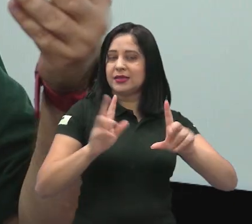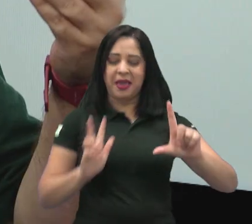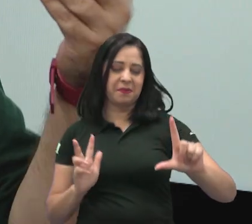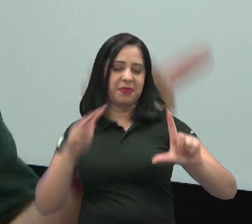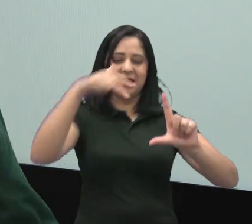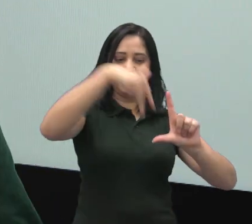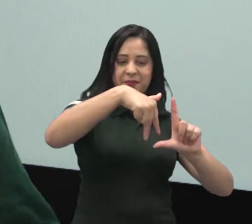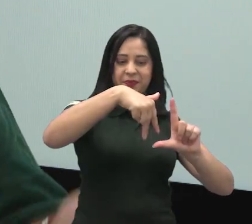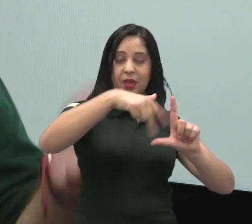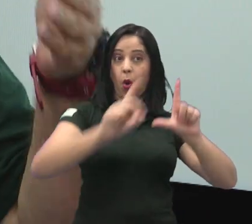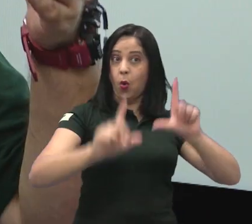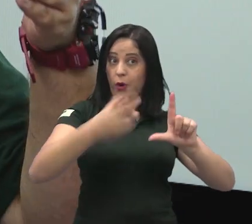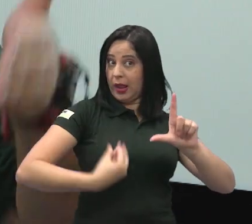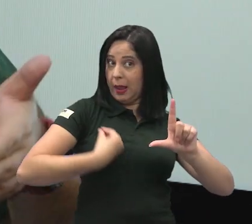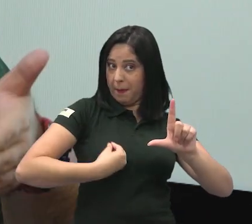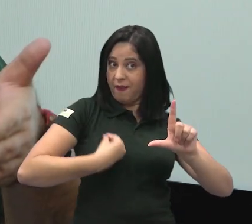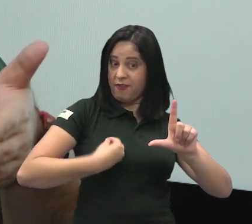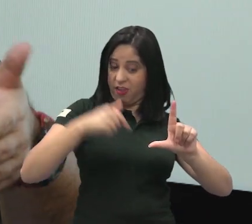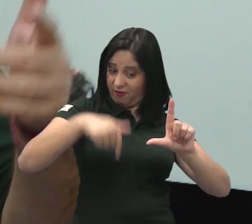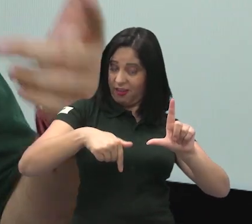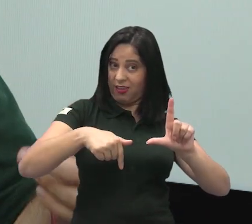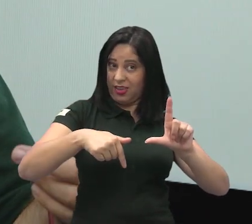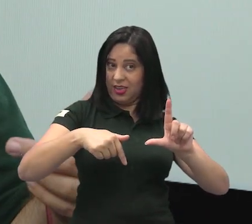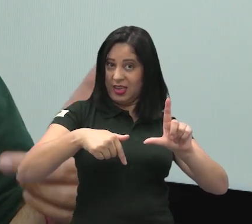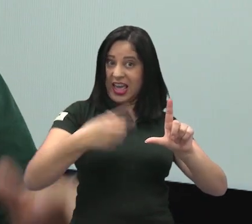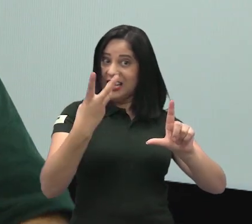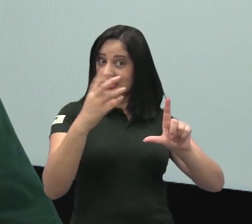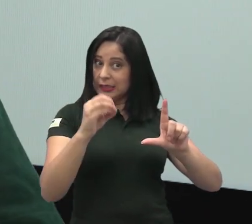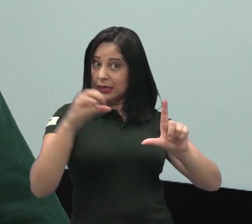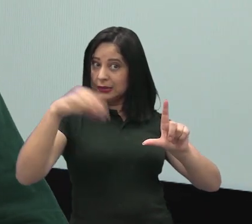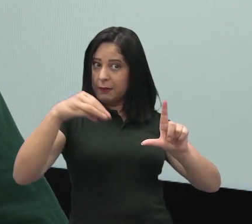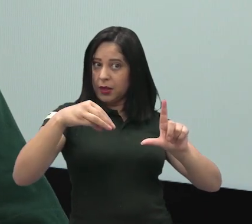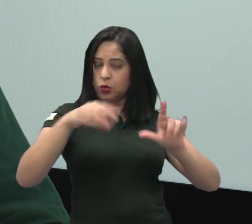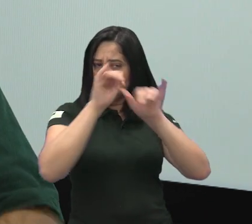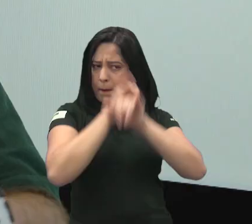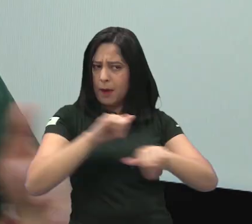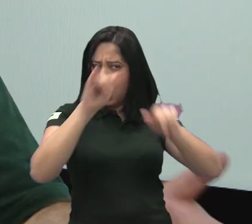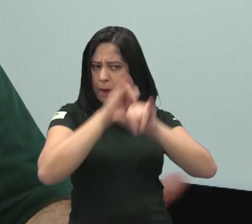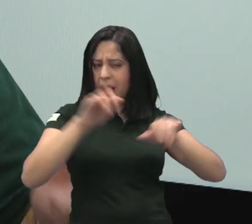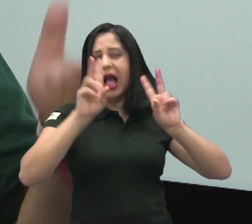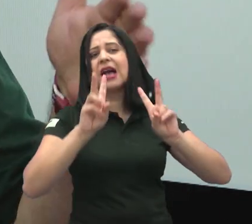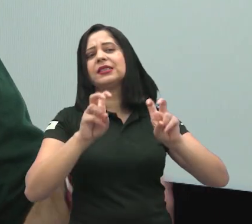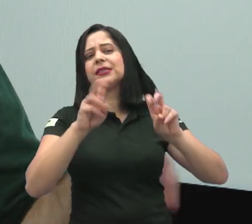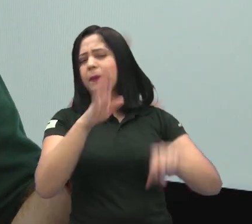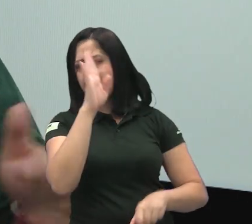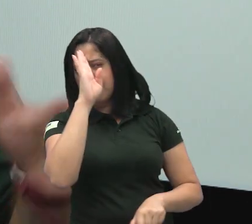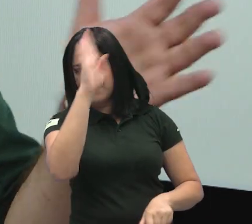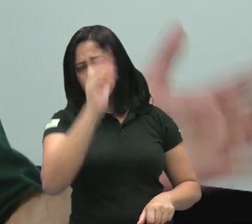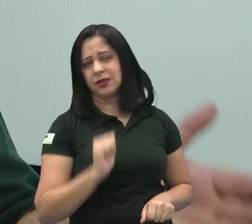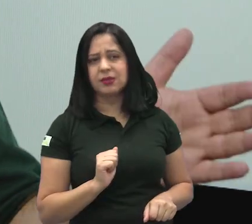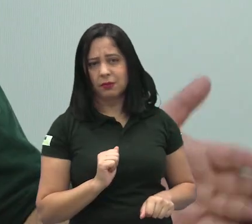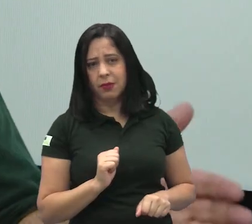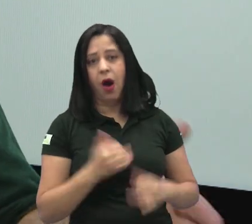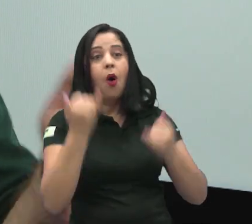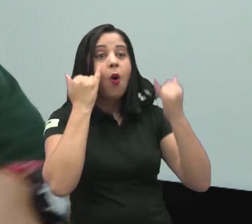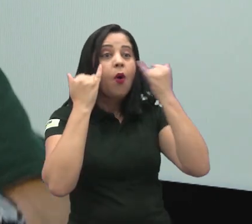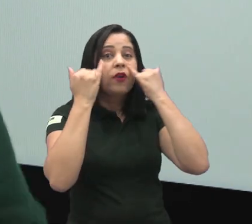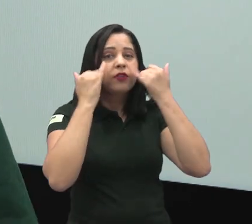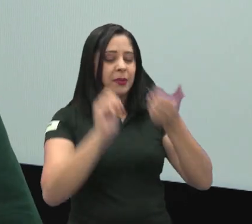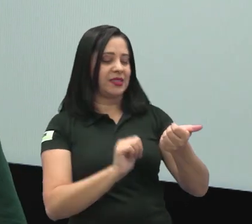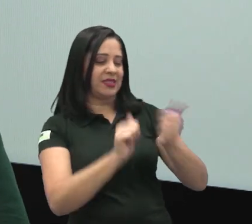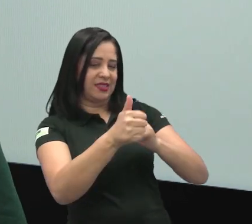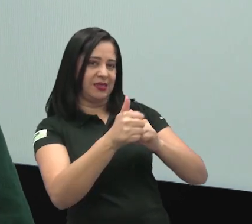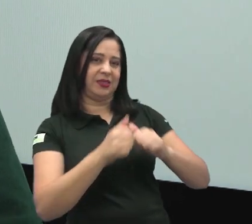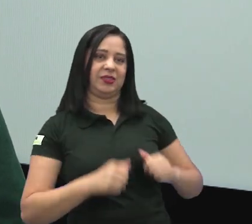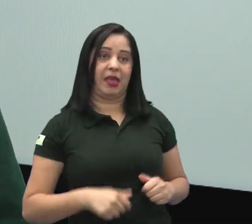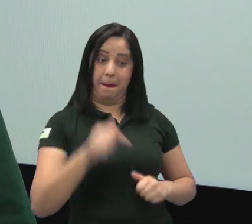sexta, programa ao vivo, aqui na TV Câmara, meia hora de programa, trazendo sempre as principais e as últimas informações do esporte